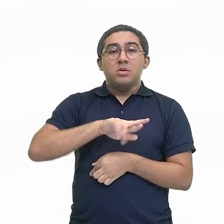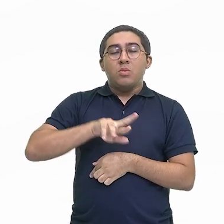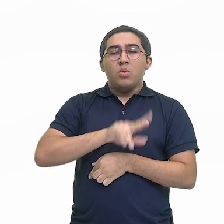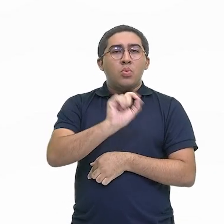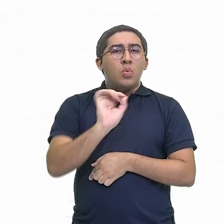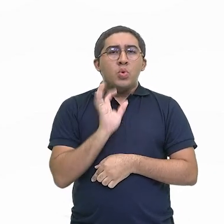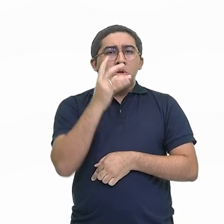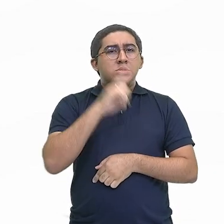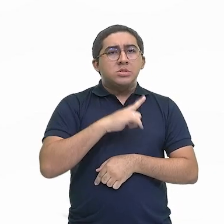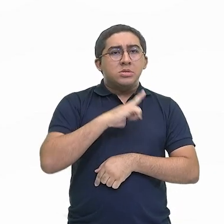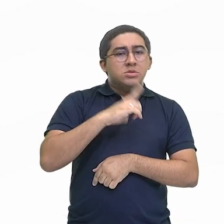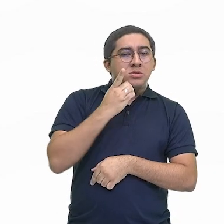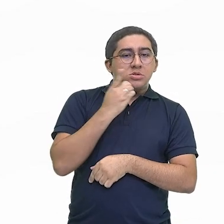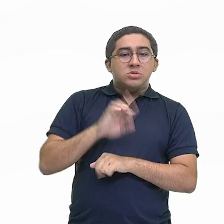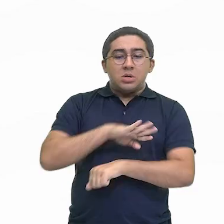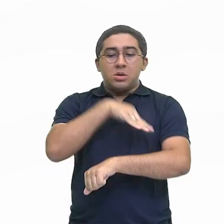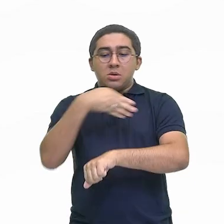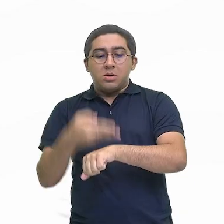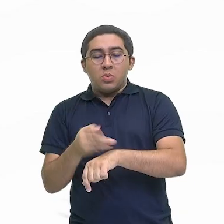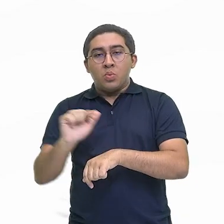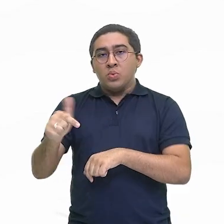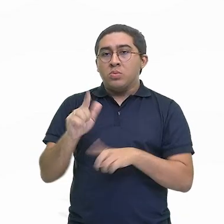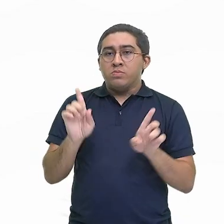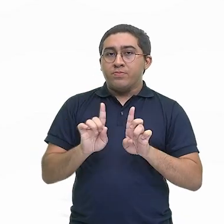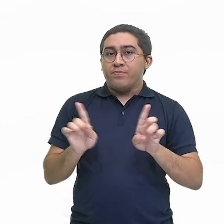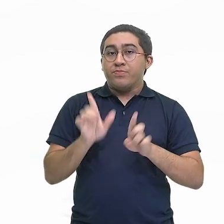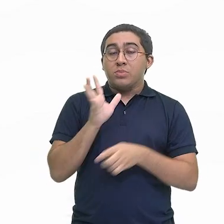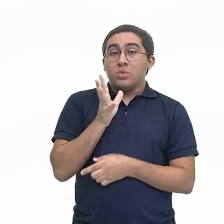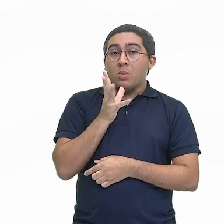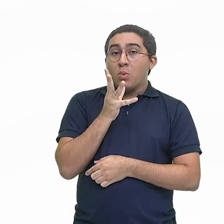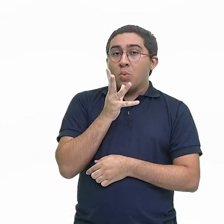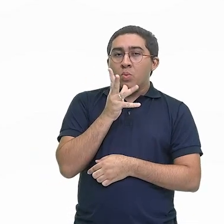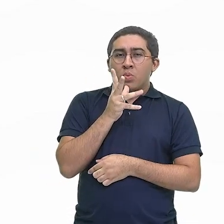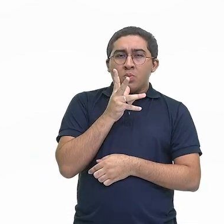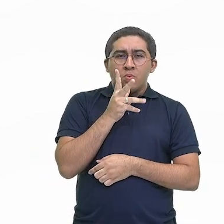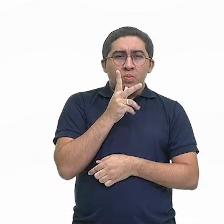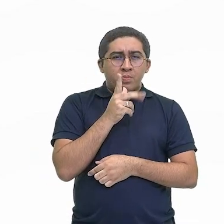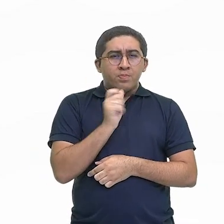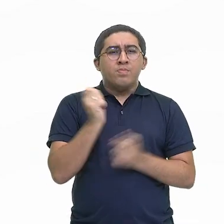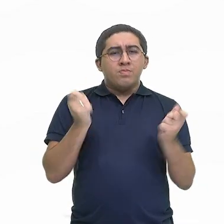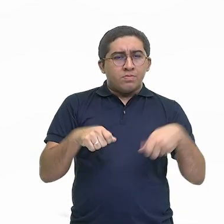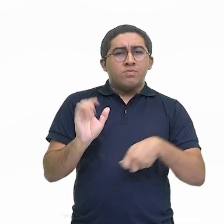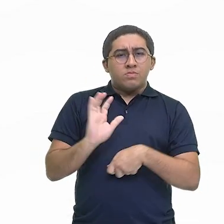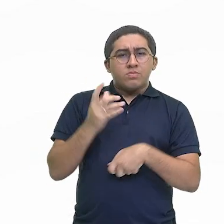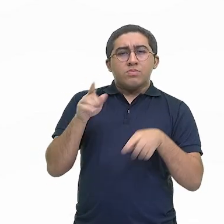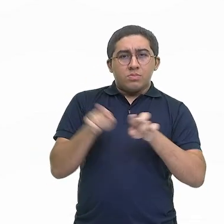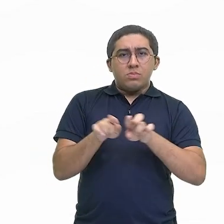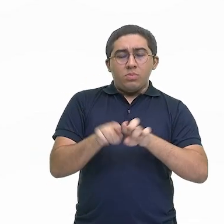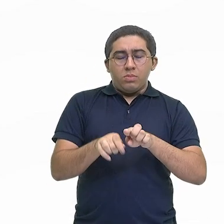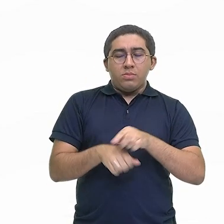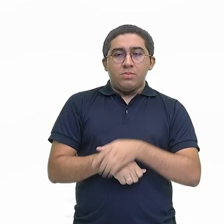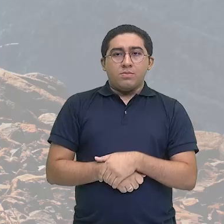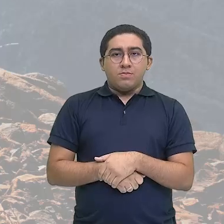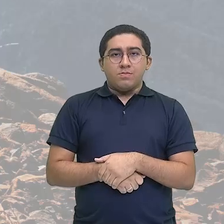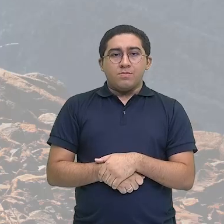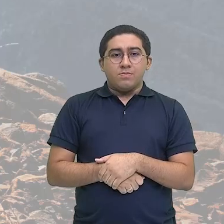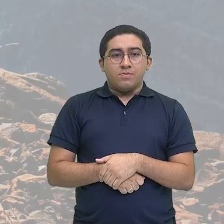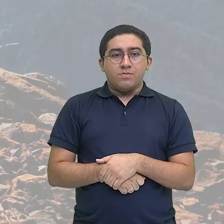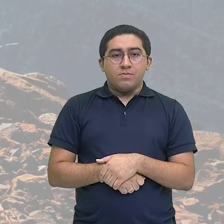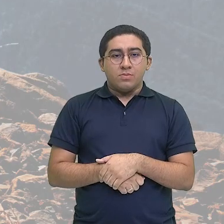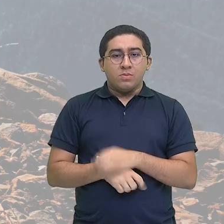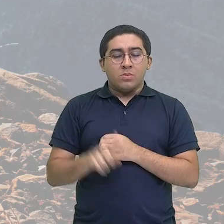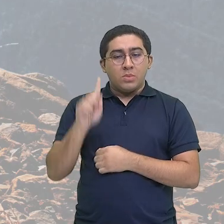acontece de um dia para o outro. São movimentos que demoram milênios e milênios para acontecer.